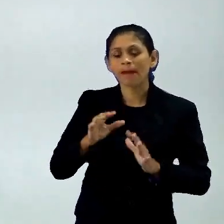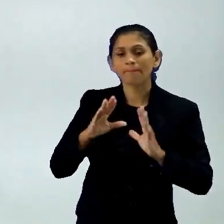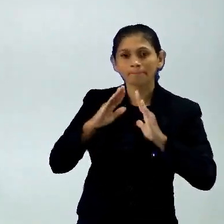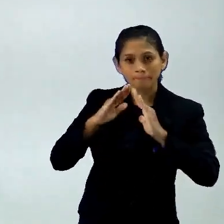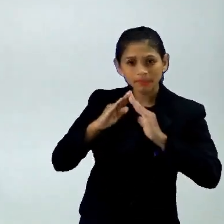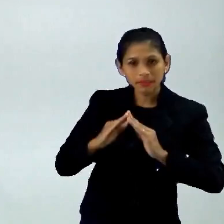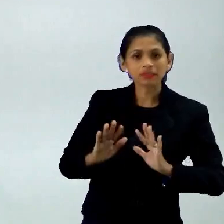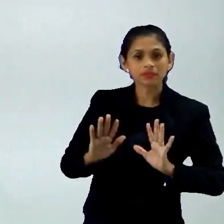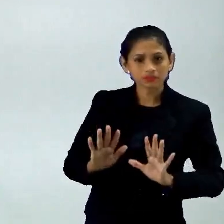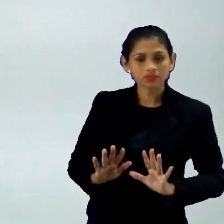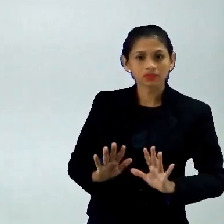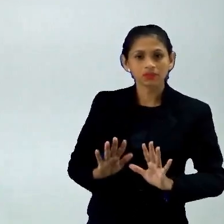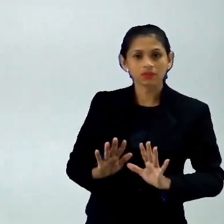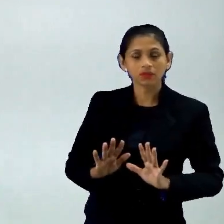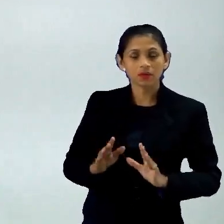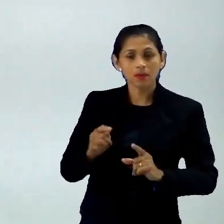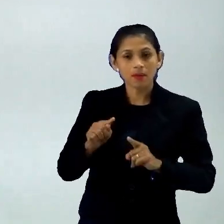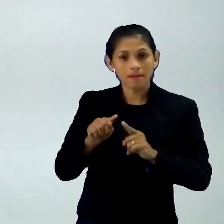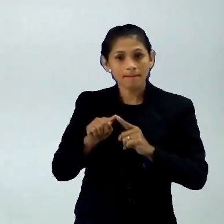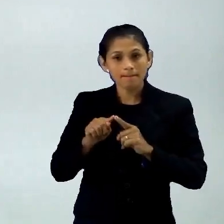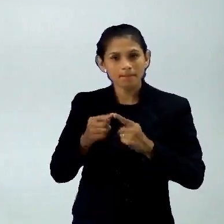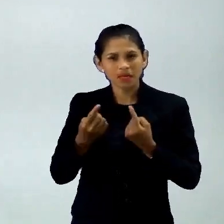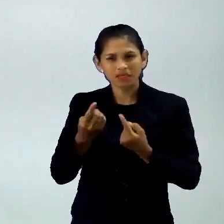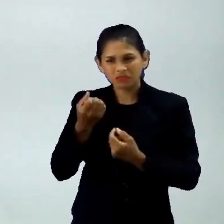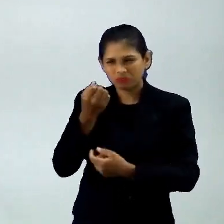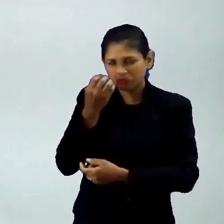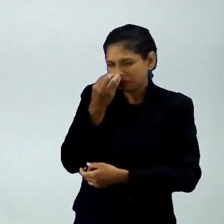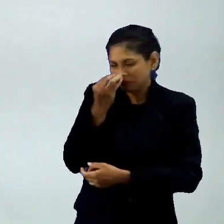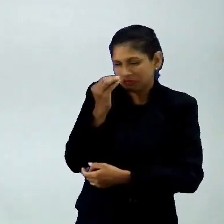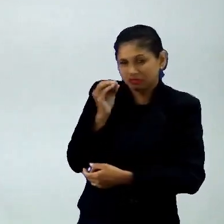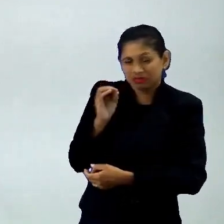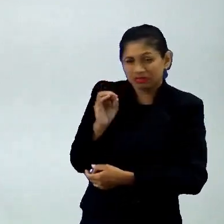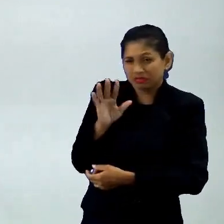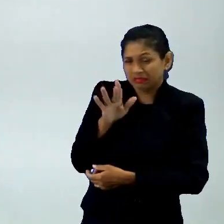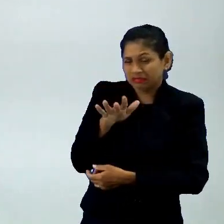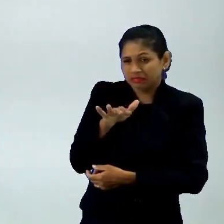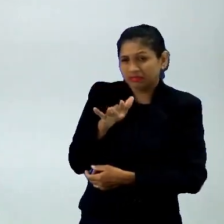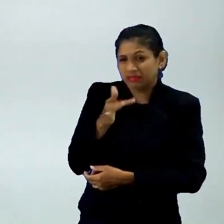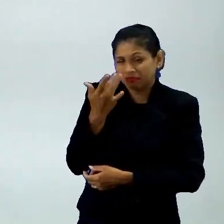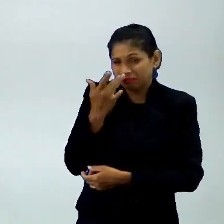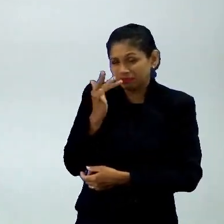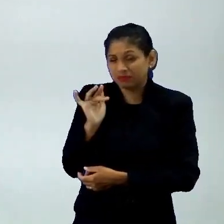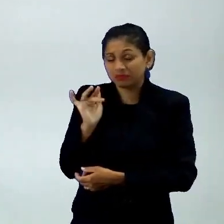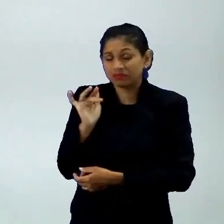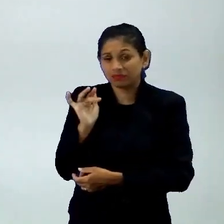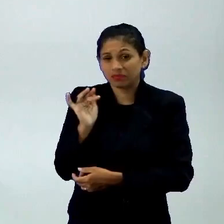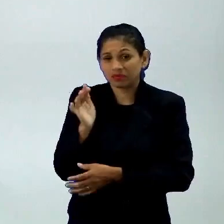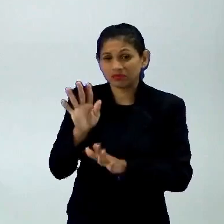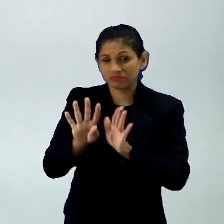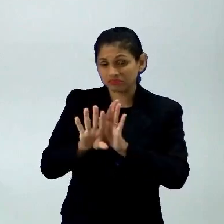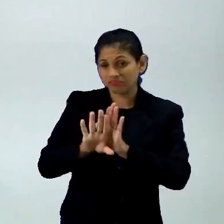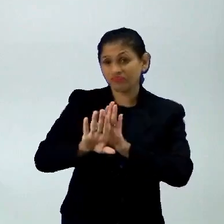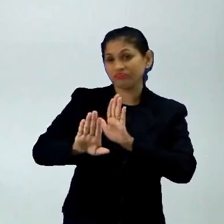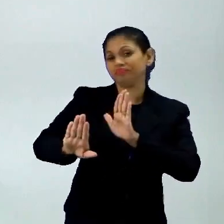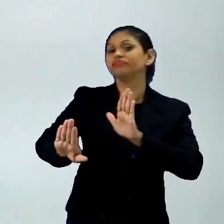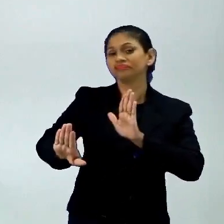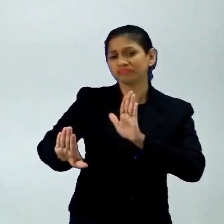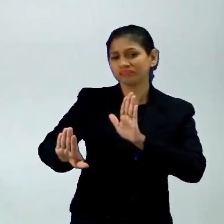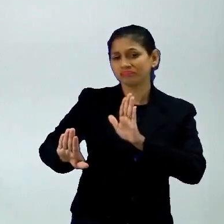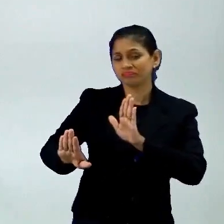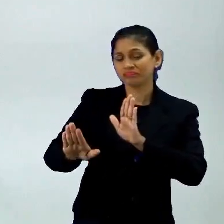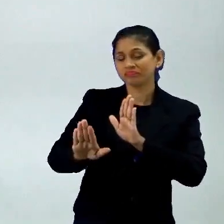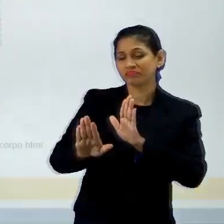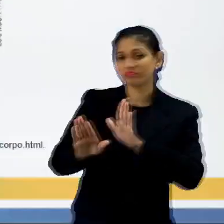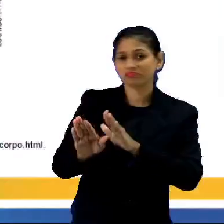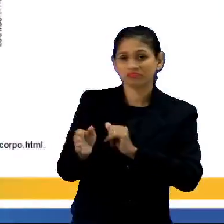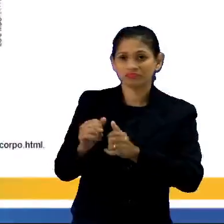for desagradável, o intuito natural é que você produza um movimento de afastamento, que aquele cheiro não está sendo